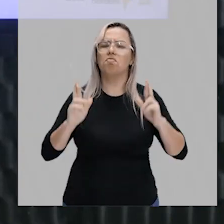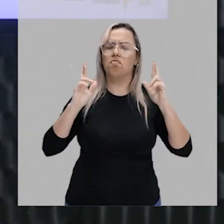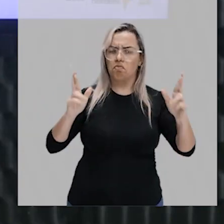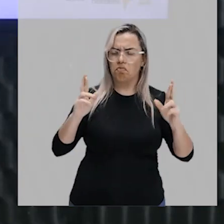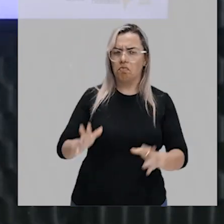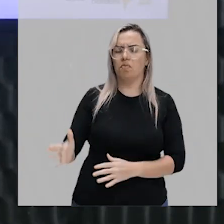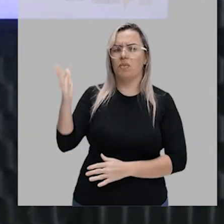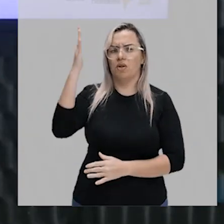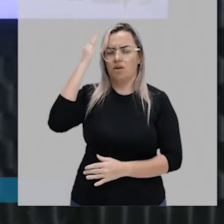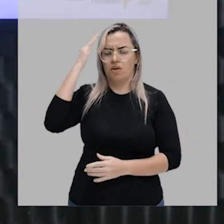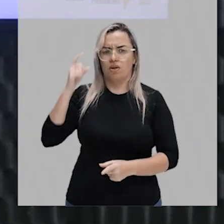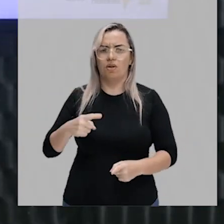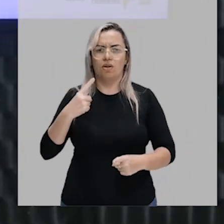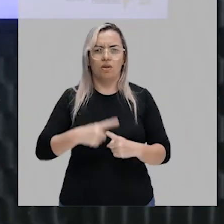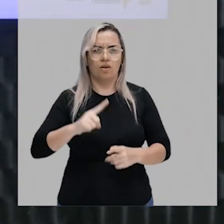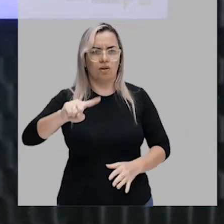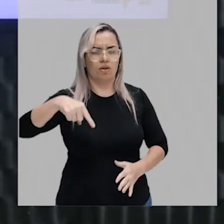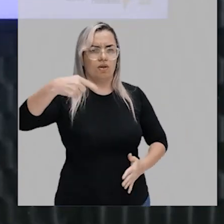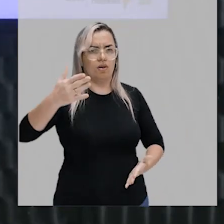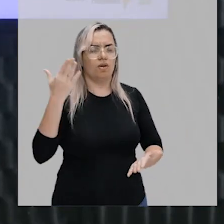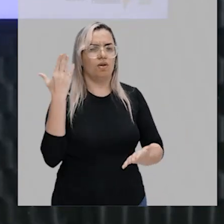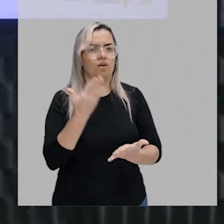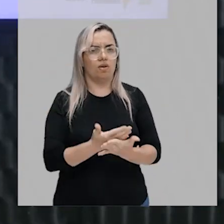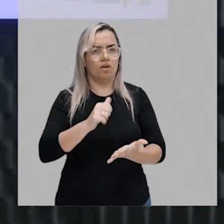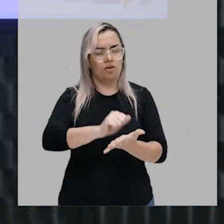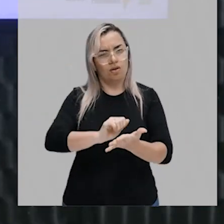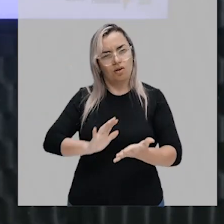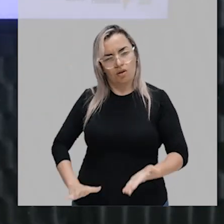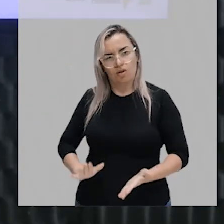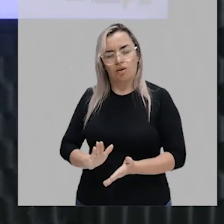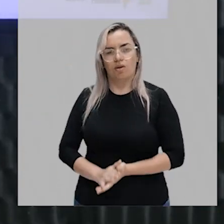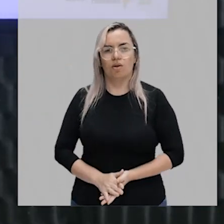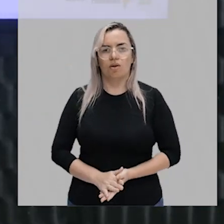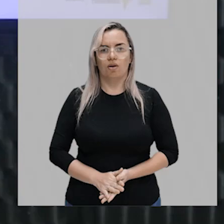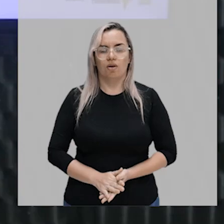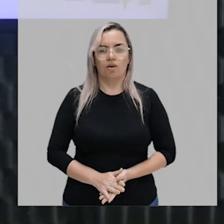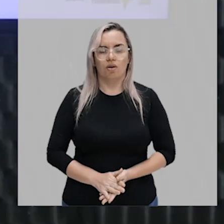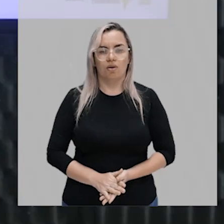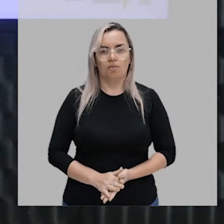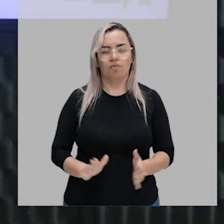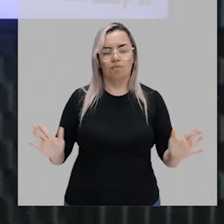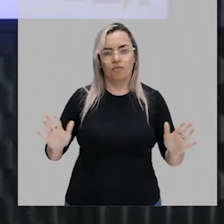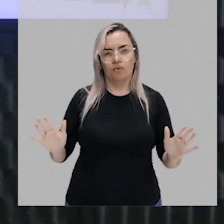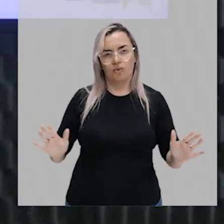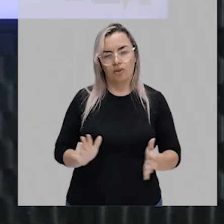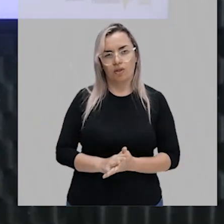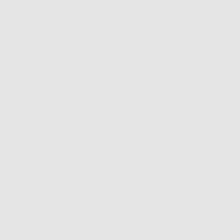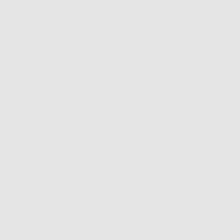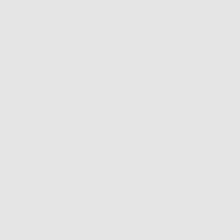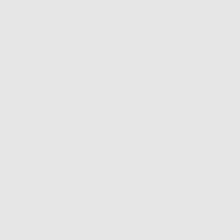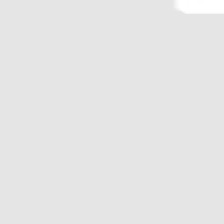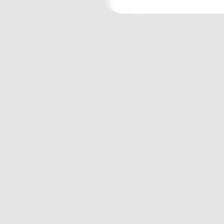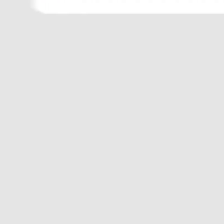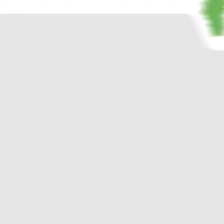tenham entendido, porque na próxima aula a gente vai responder algumas questões. Fiquem com Deus, até mais, pessoal. Tchau, tchau.